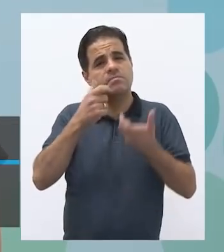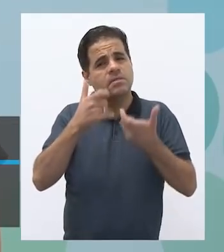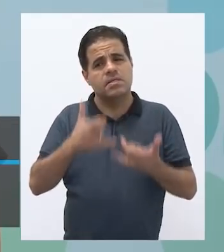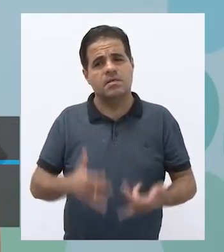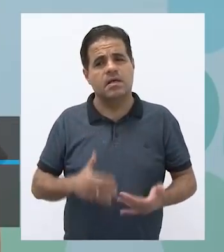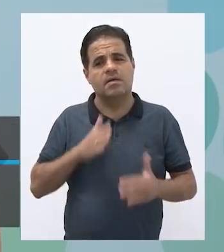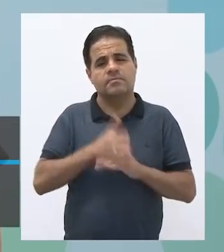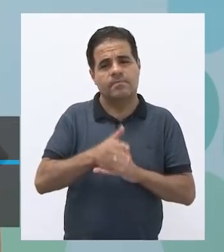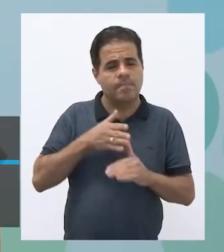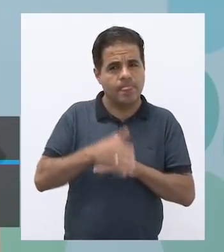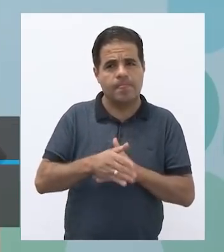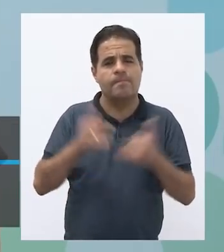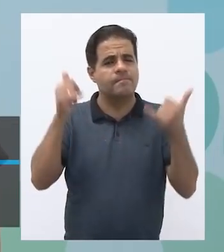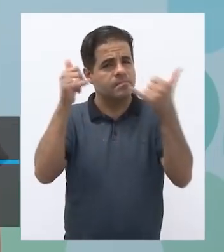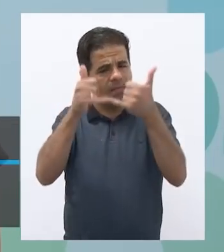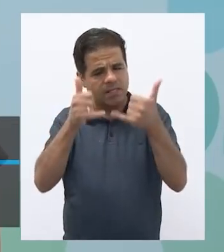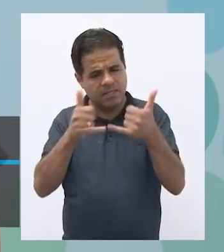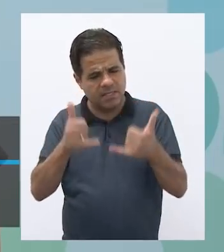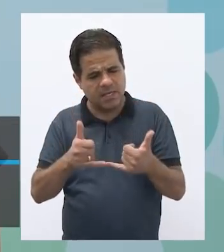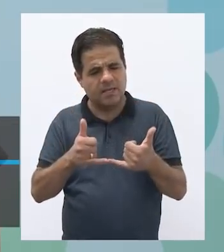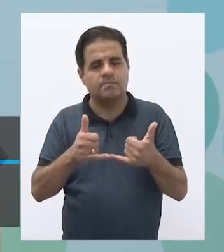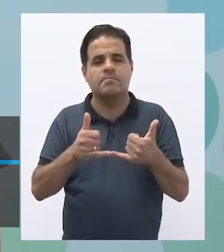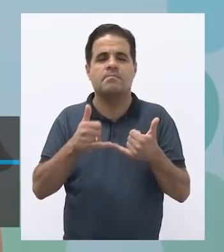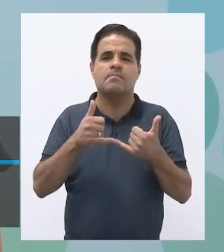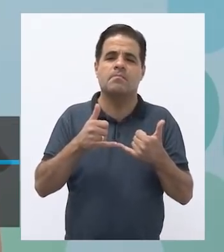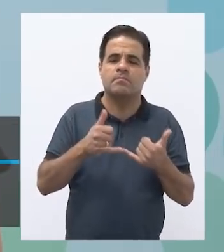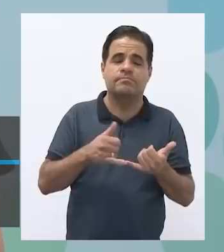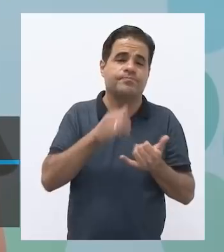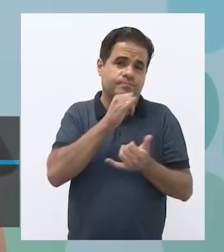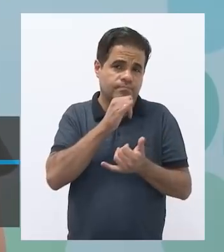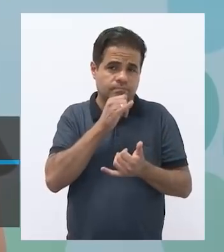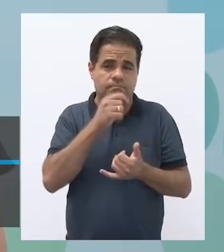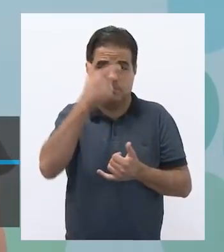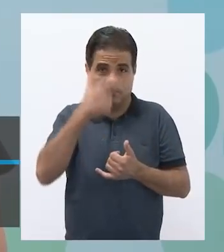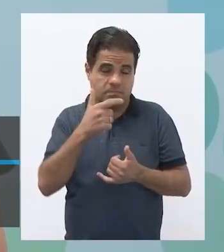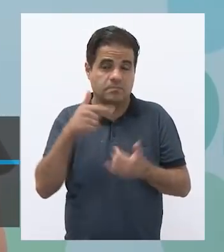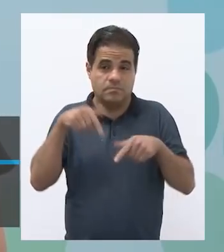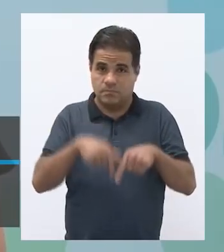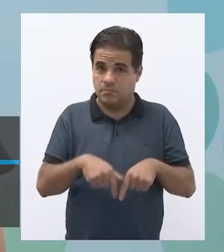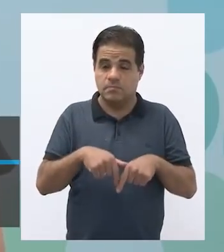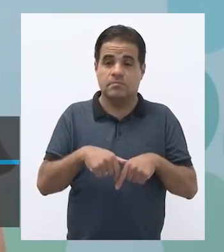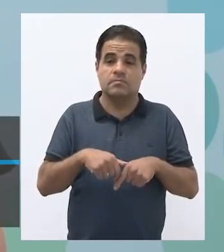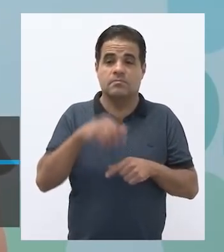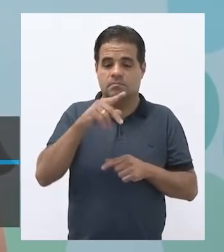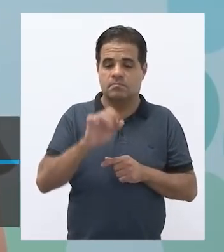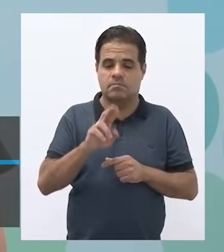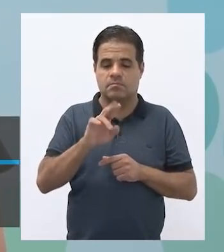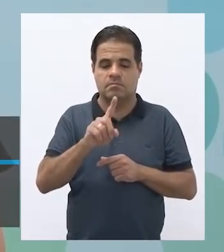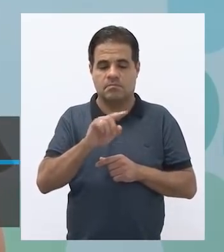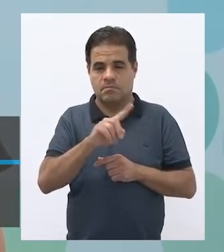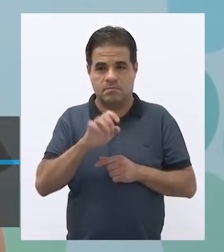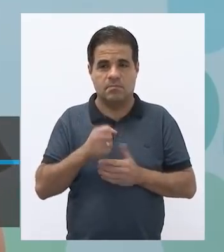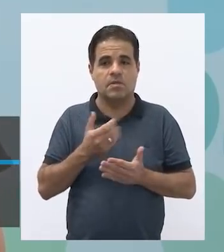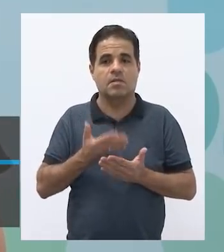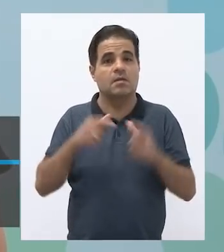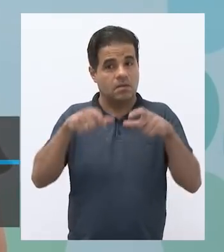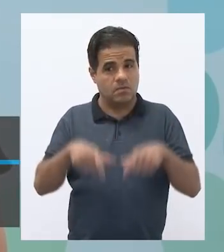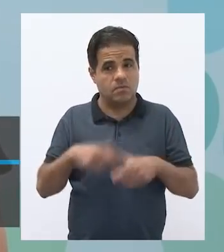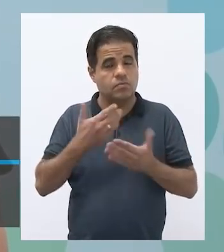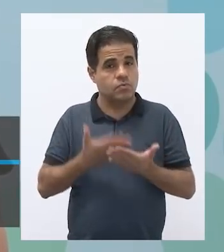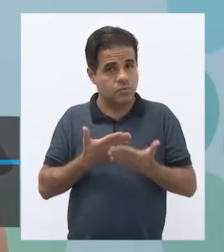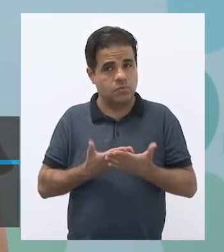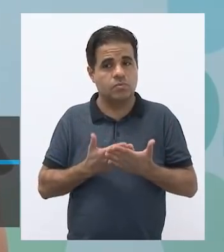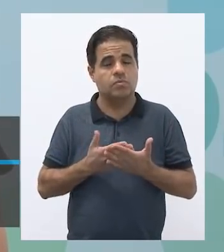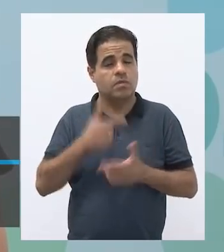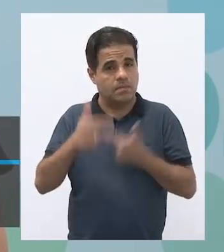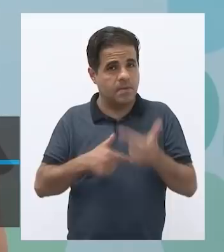bastante de acesso à internet e questão. Por exemplo, eu estou aqui hoje em Perdizes, né? Que os estúdios ficam aqui em Perdizes,